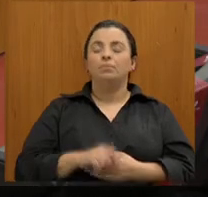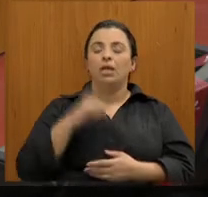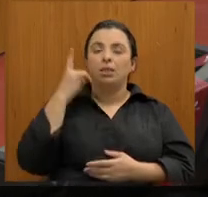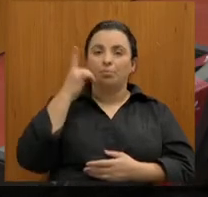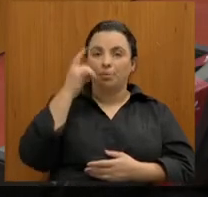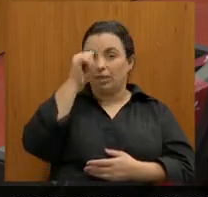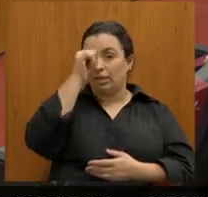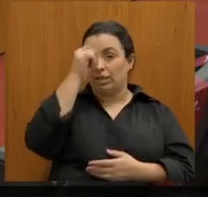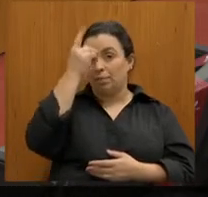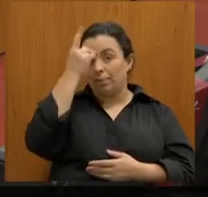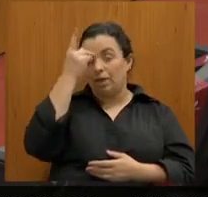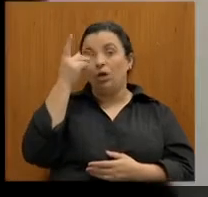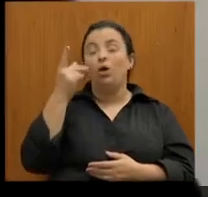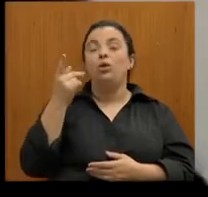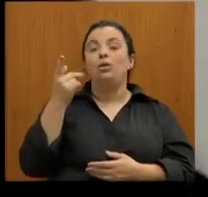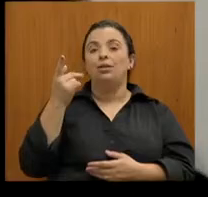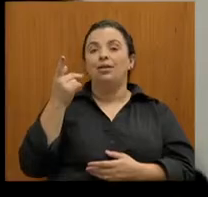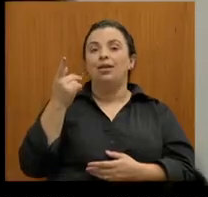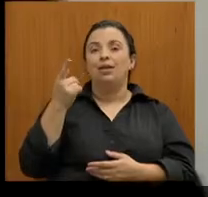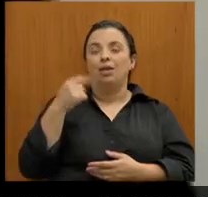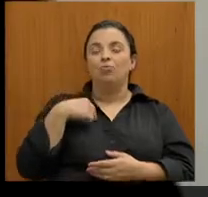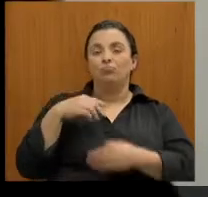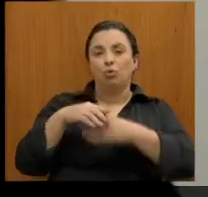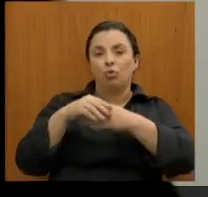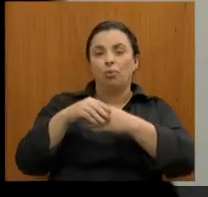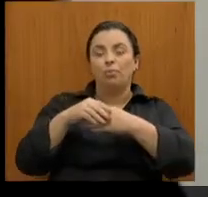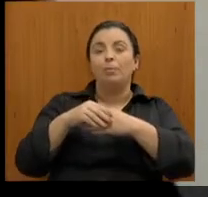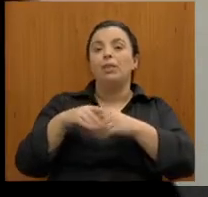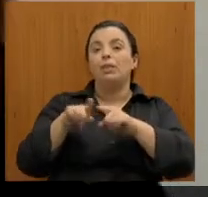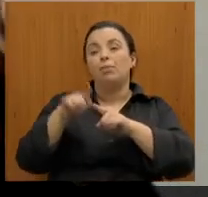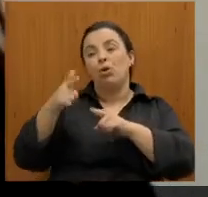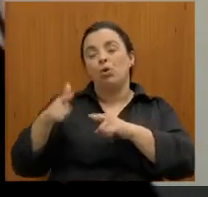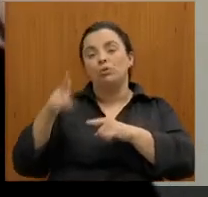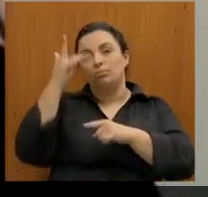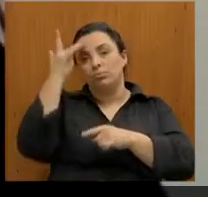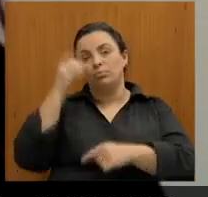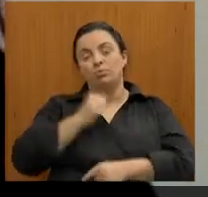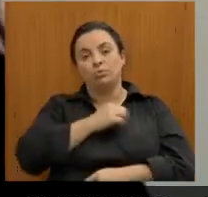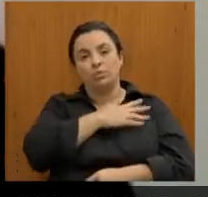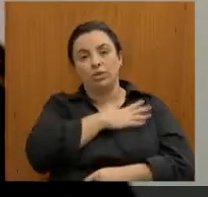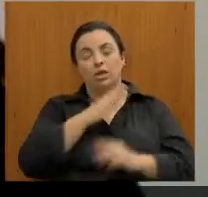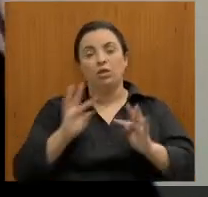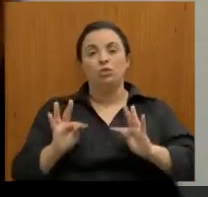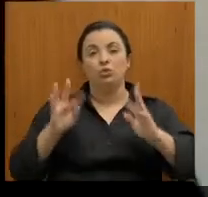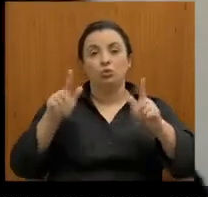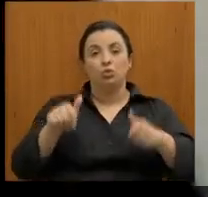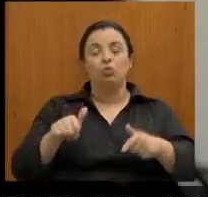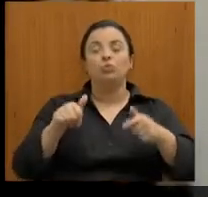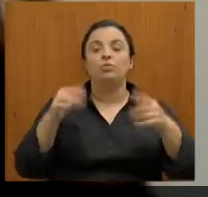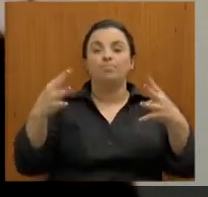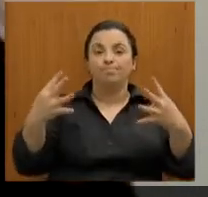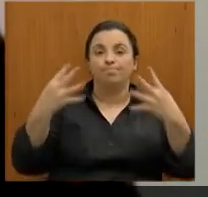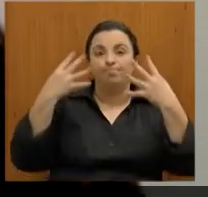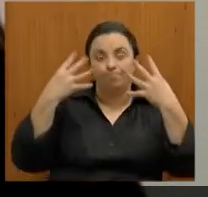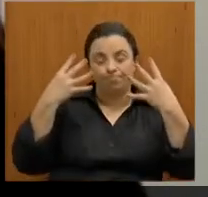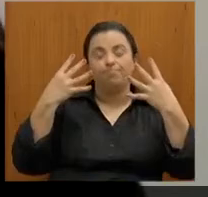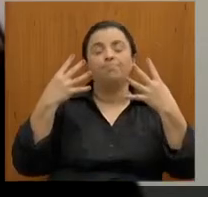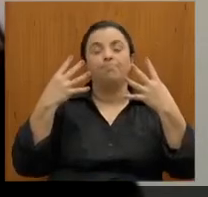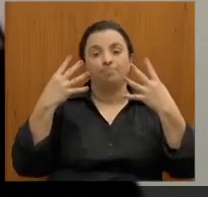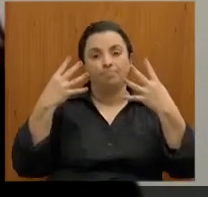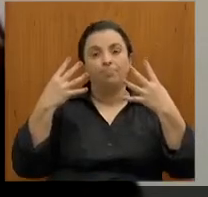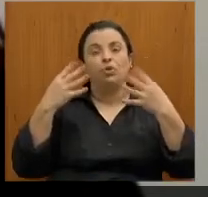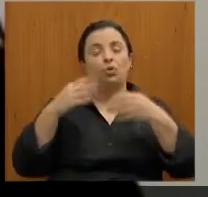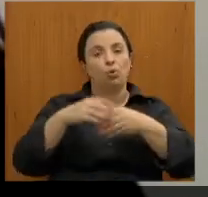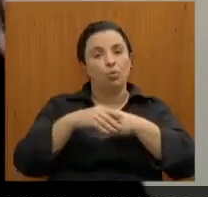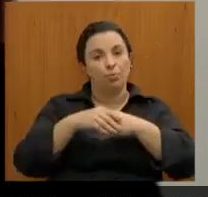Paula acompanhante todas as autoridades todo a todos que resolvem bom é